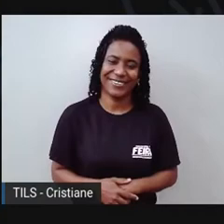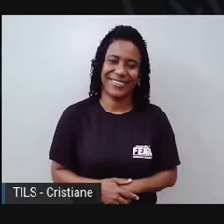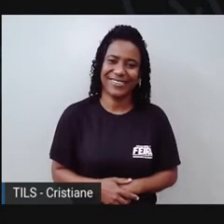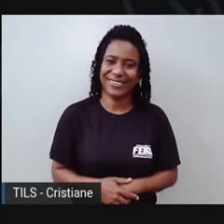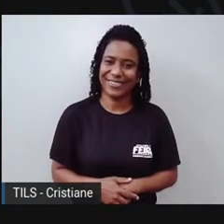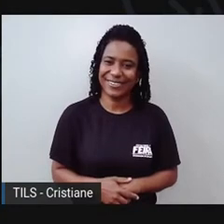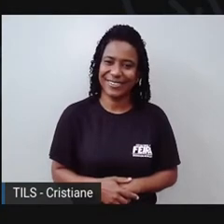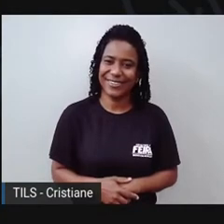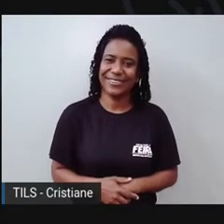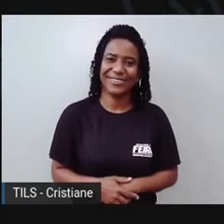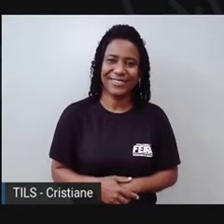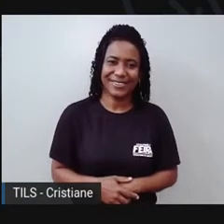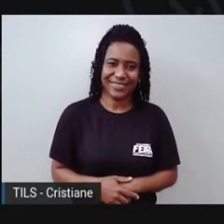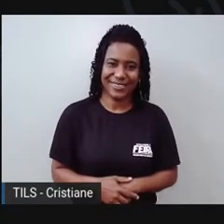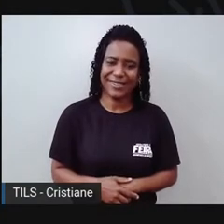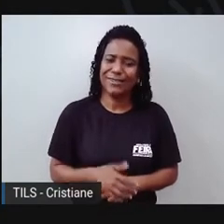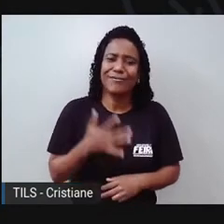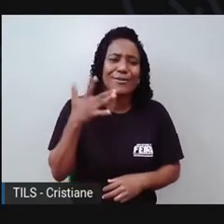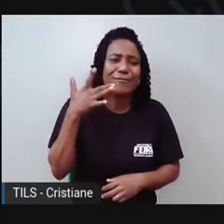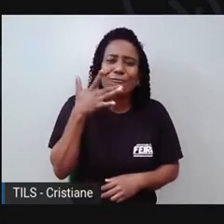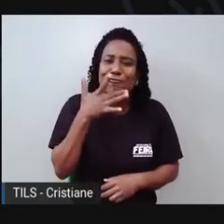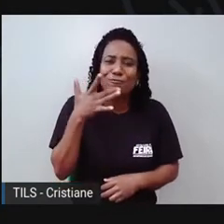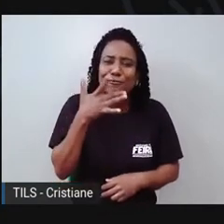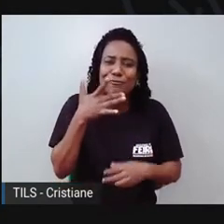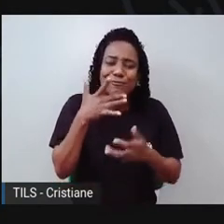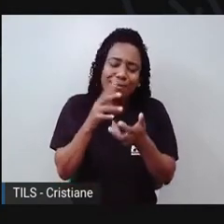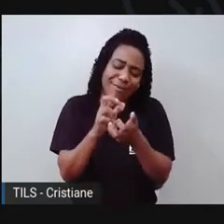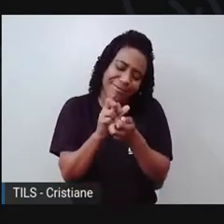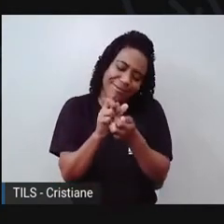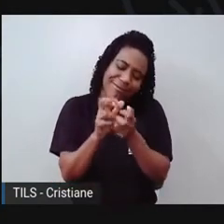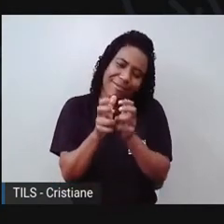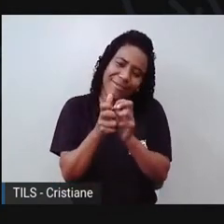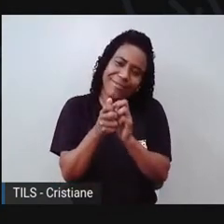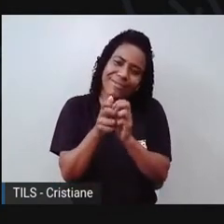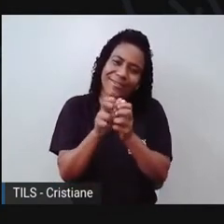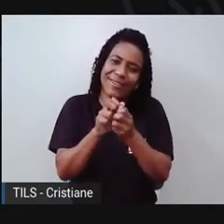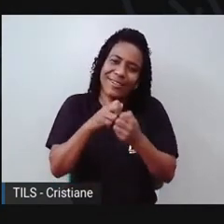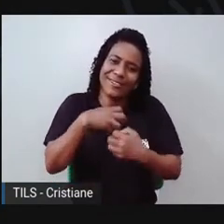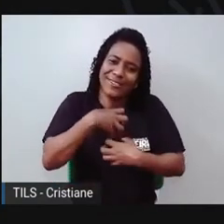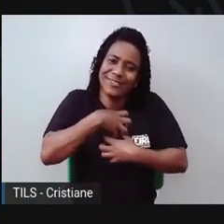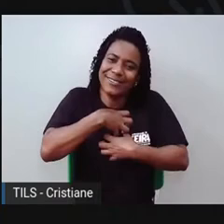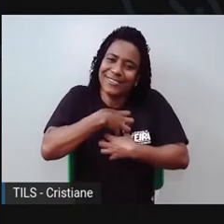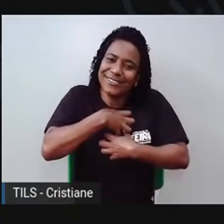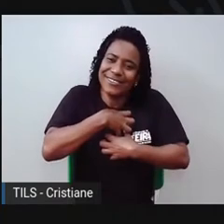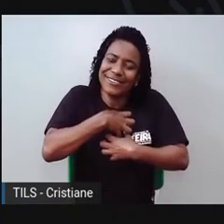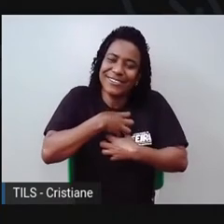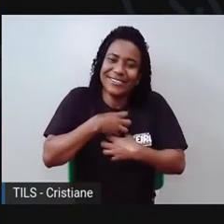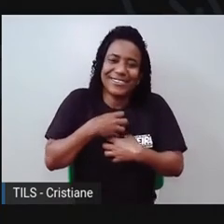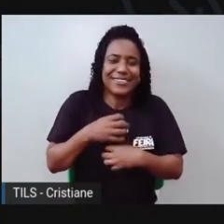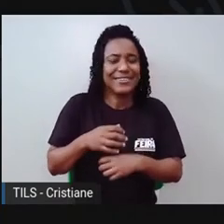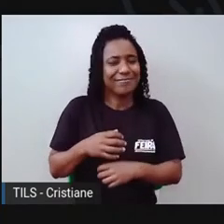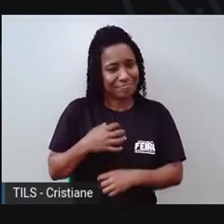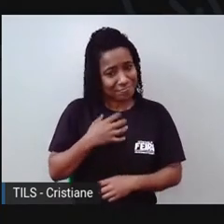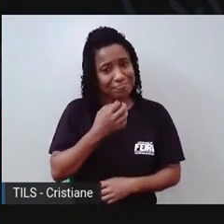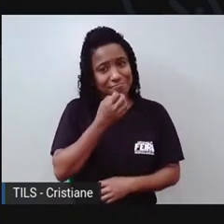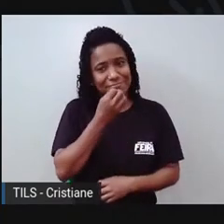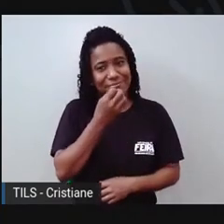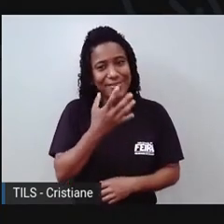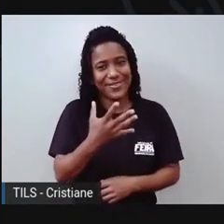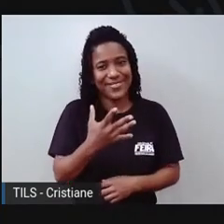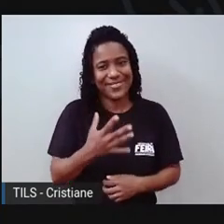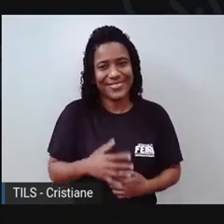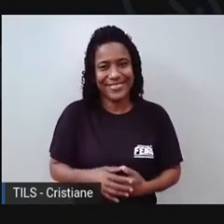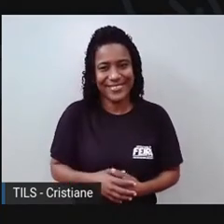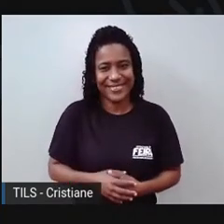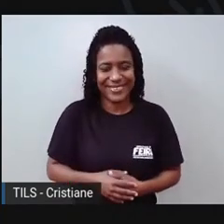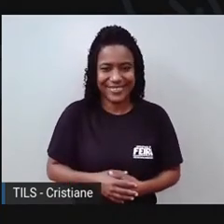E é uma coisa deliciosa de fazer. Meter a mão assim na massinha. Pronto,